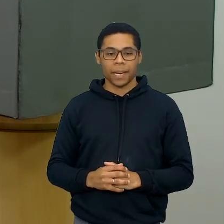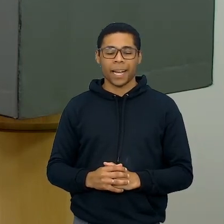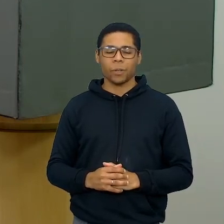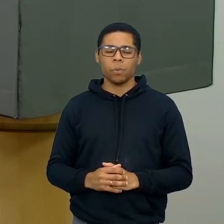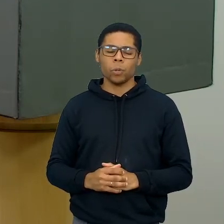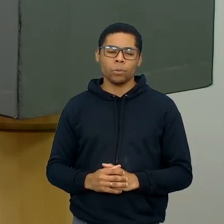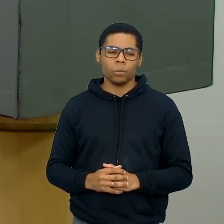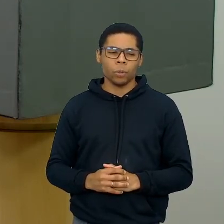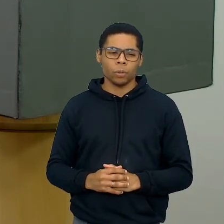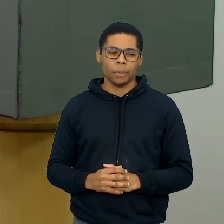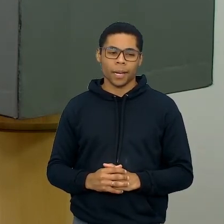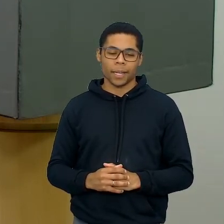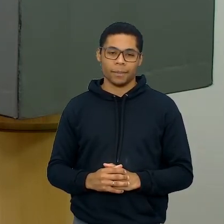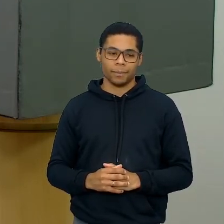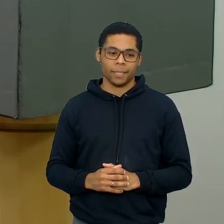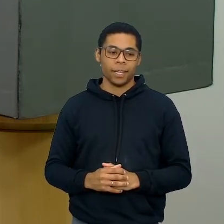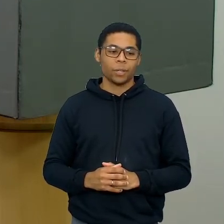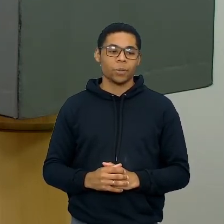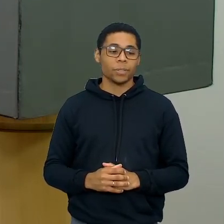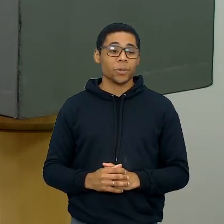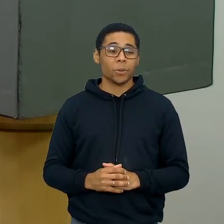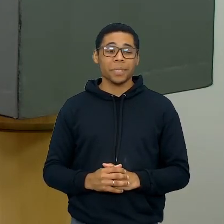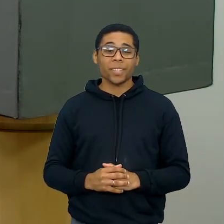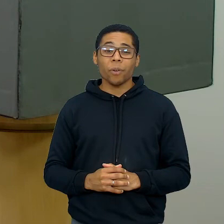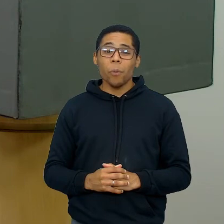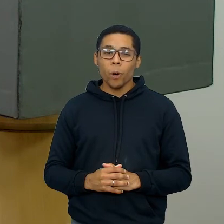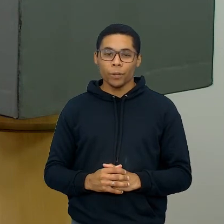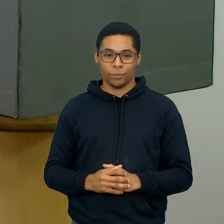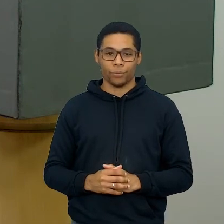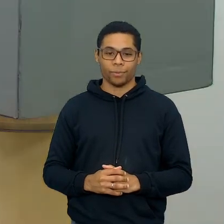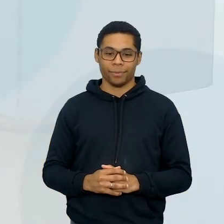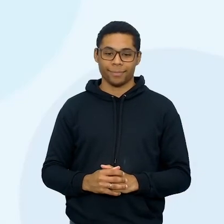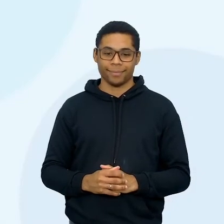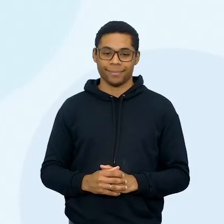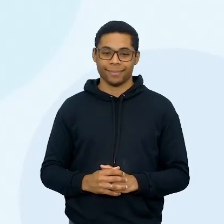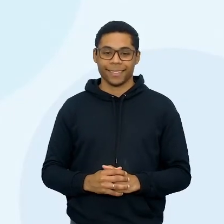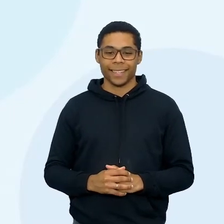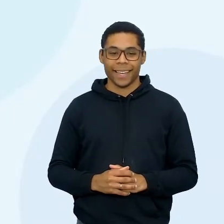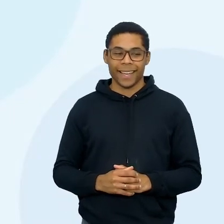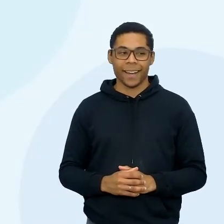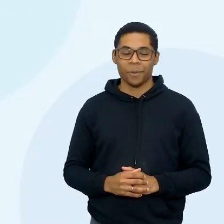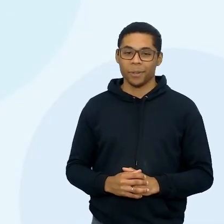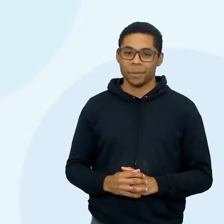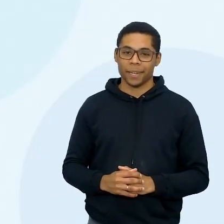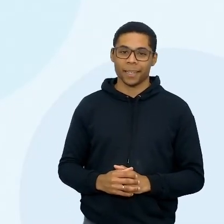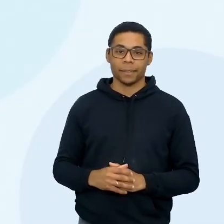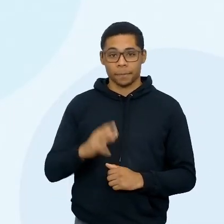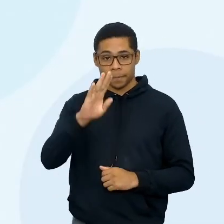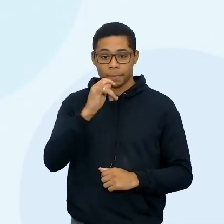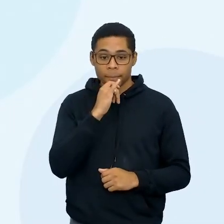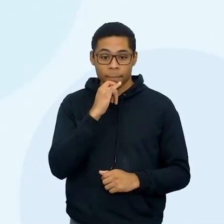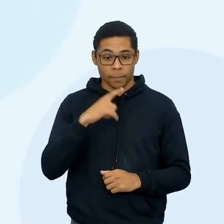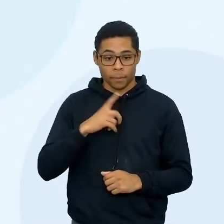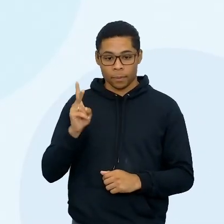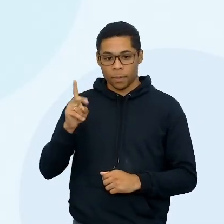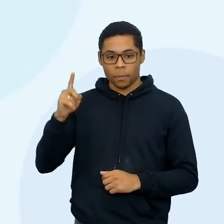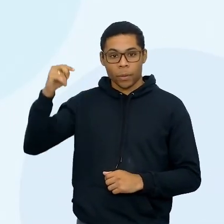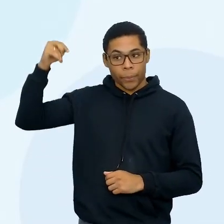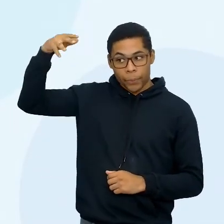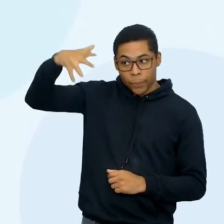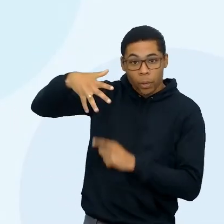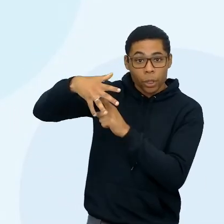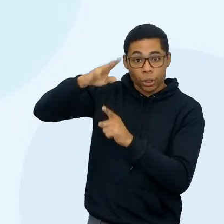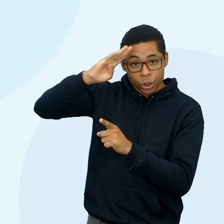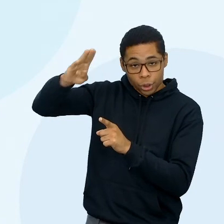uma consideração matemática. Põe na tela agora, por favor, ó. Podemos considerar a irradiação solar